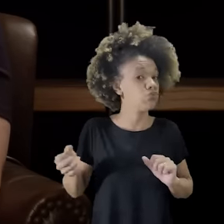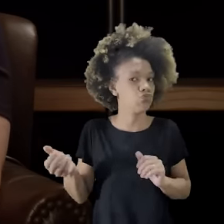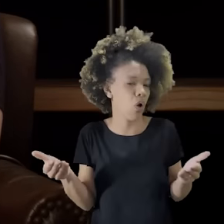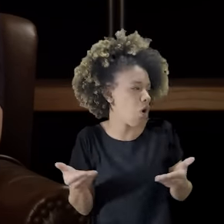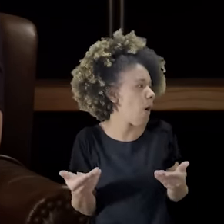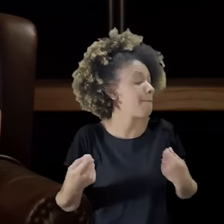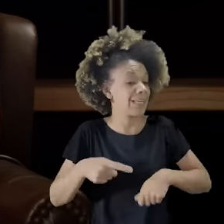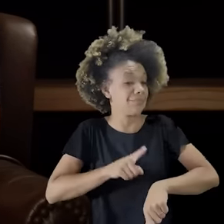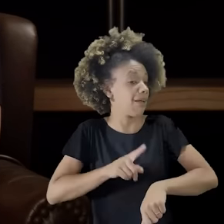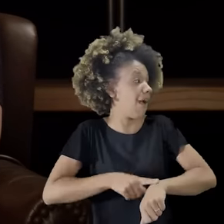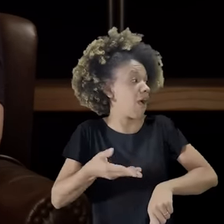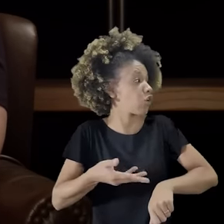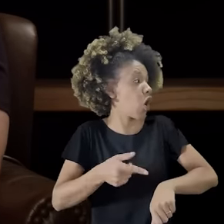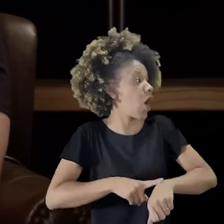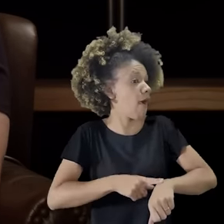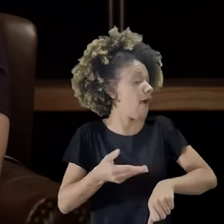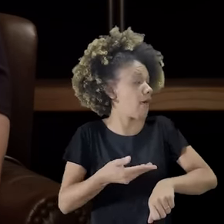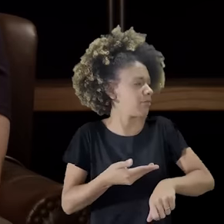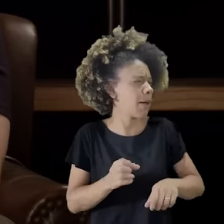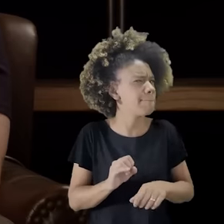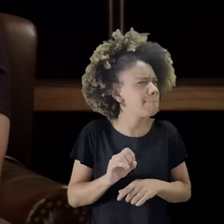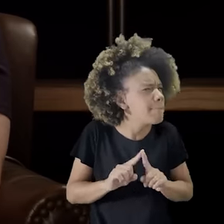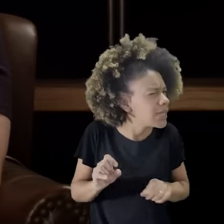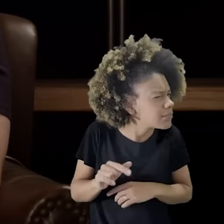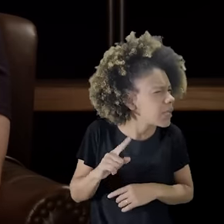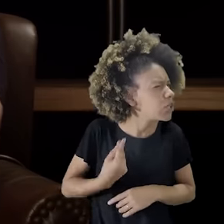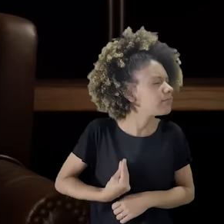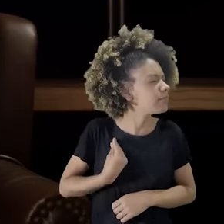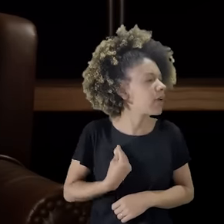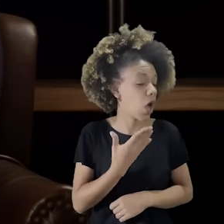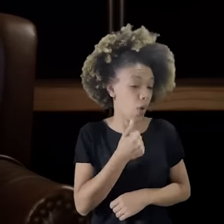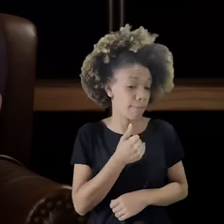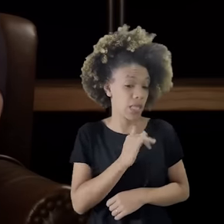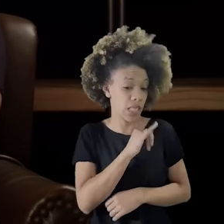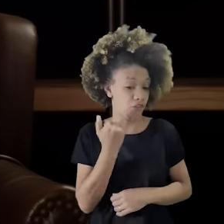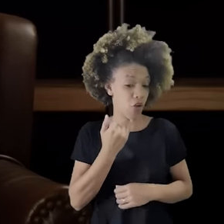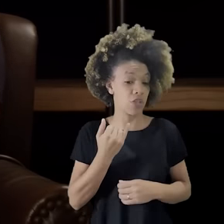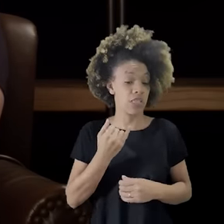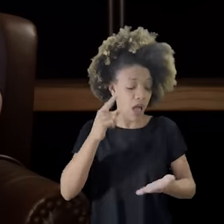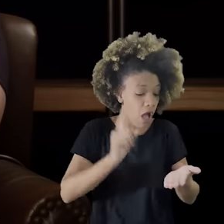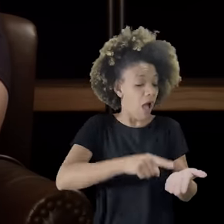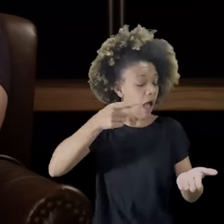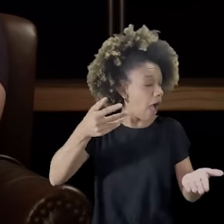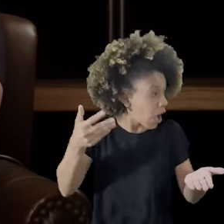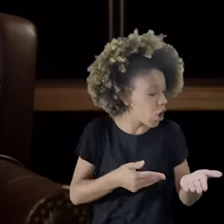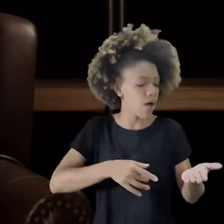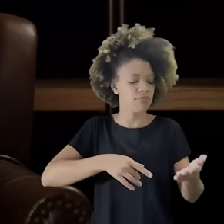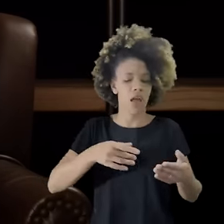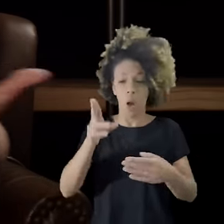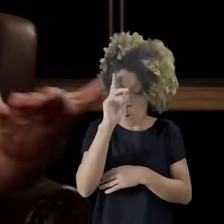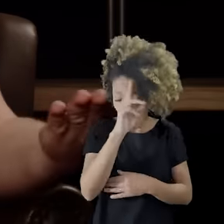de tudo tem que ser para Agora se a gente está vivendo uma época que a comida vem agora o carro vem agora